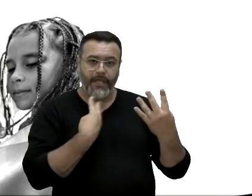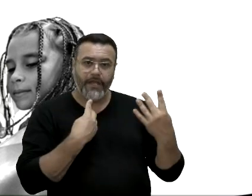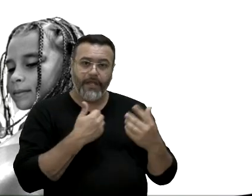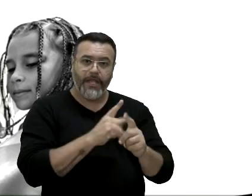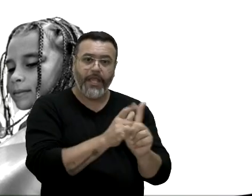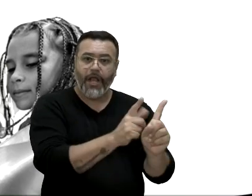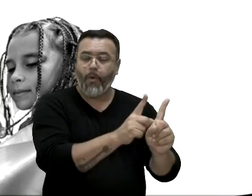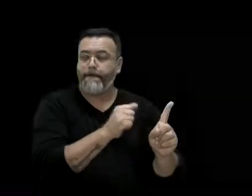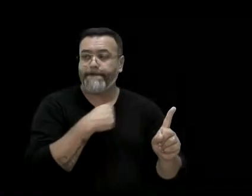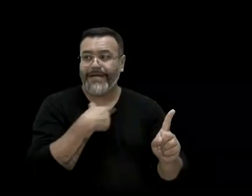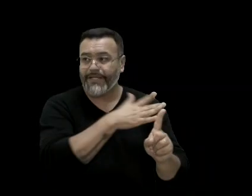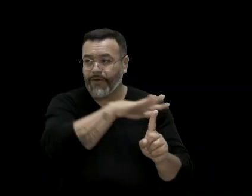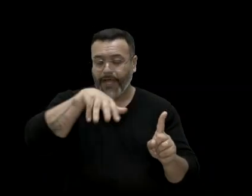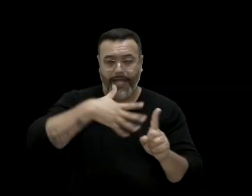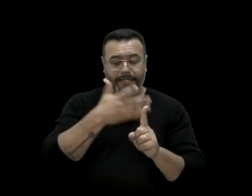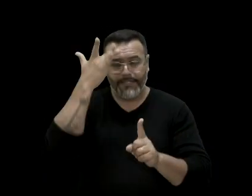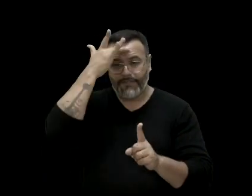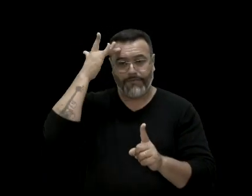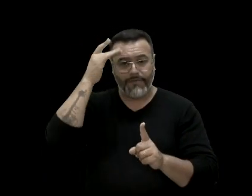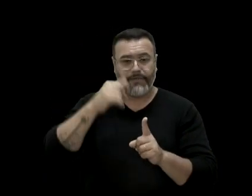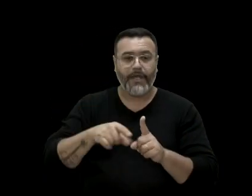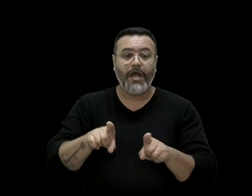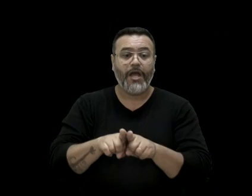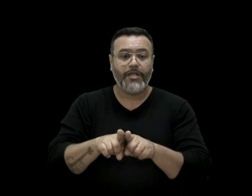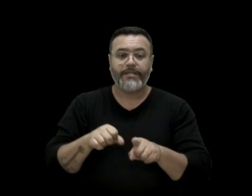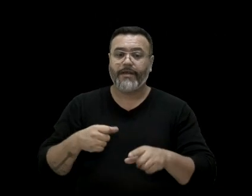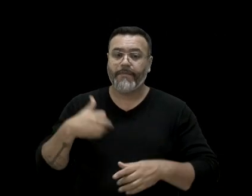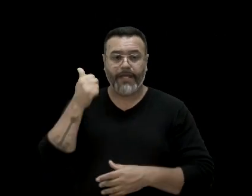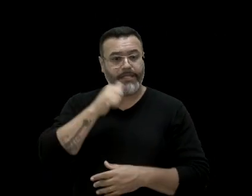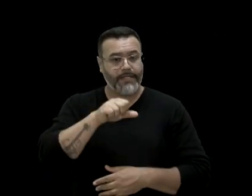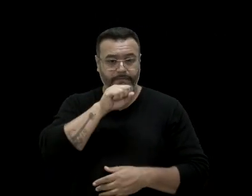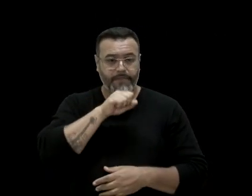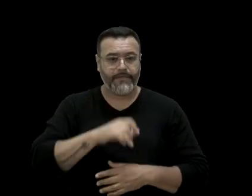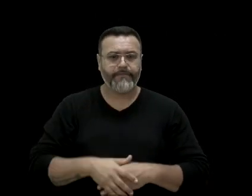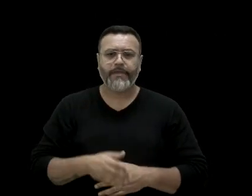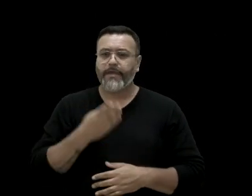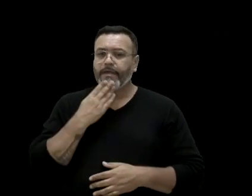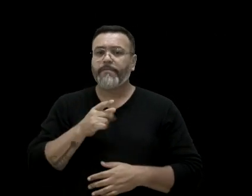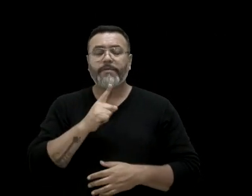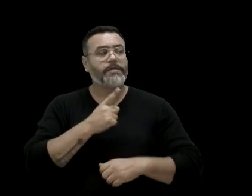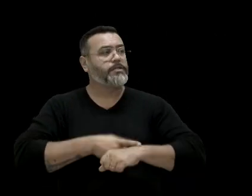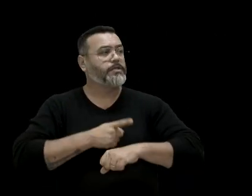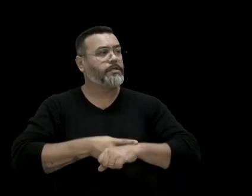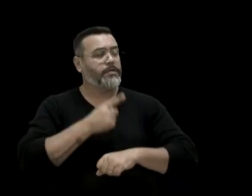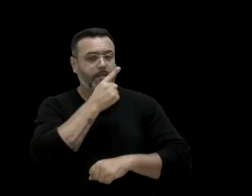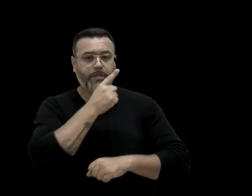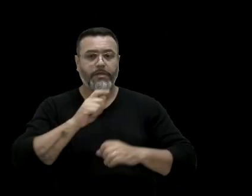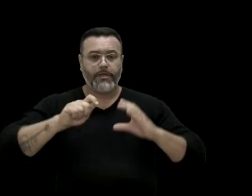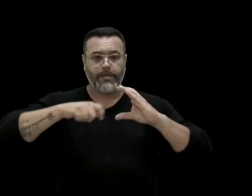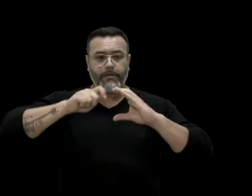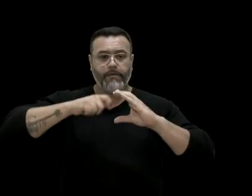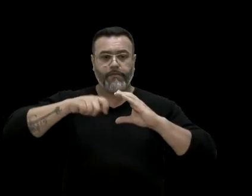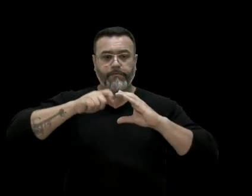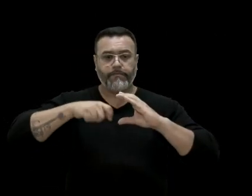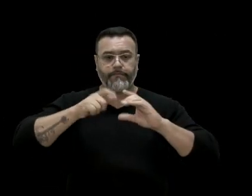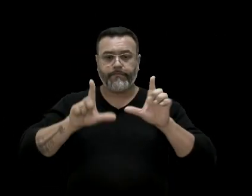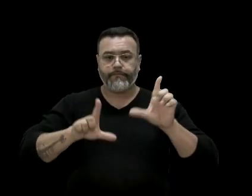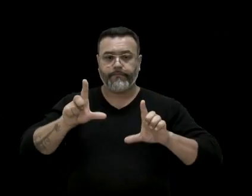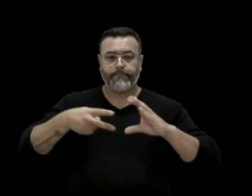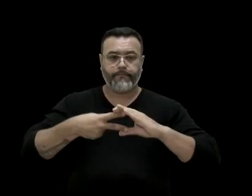das mulheres mães. Eu gostaria de pedir para, se tiver tempo, né, para o pessoal da TV passar um vídeo para a